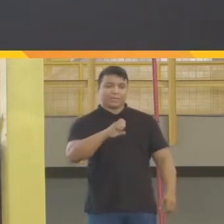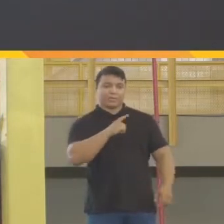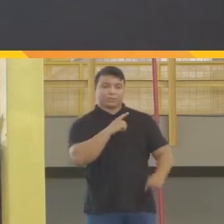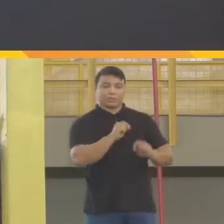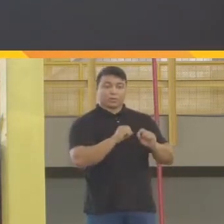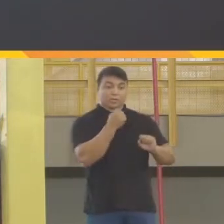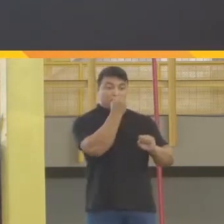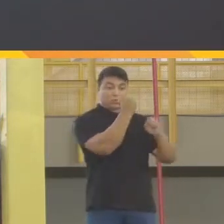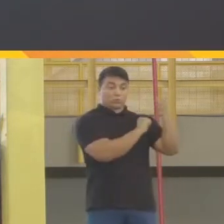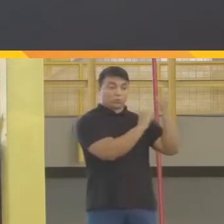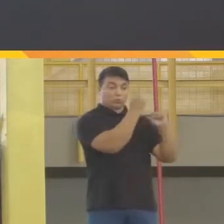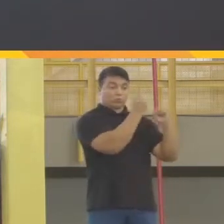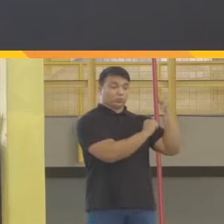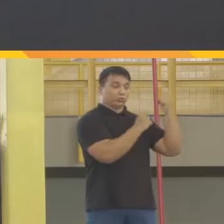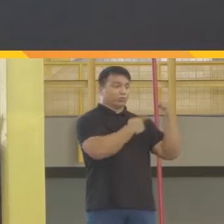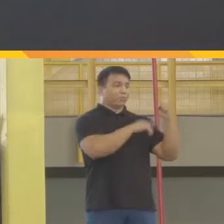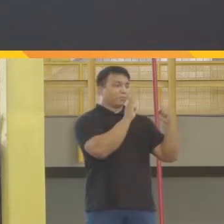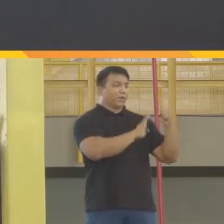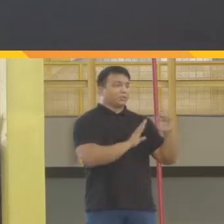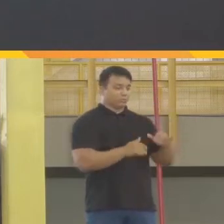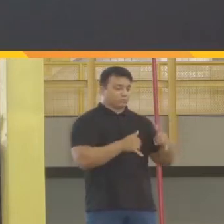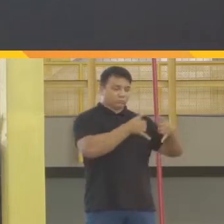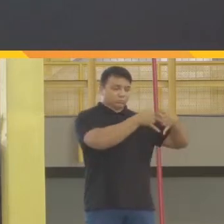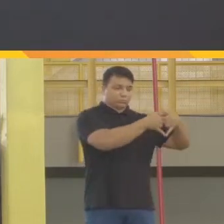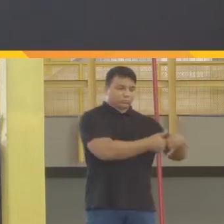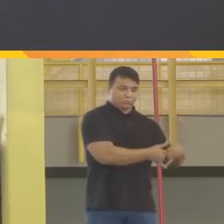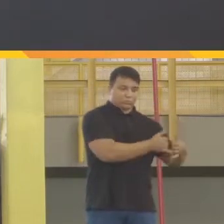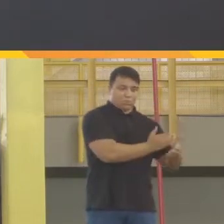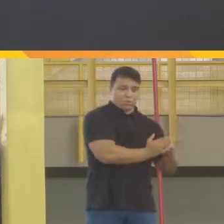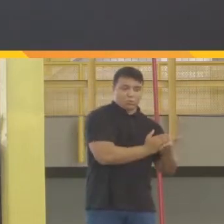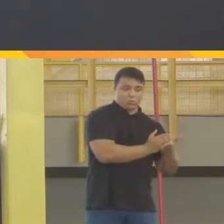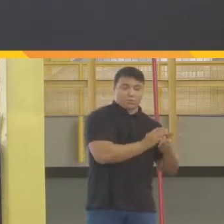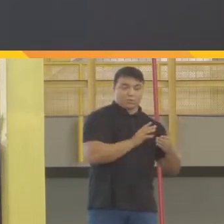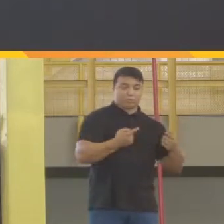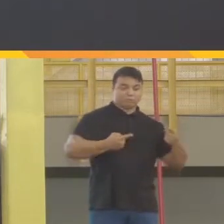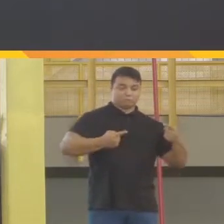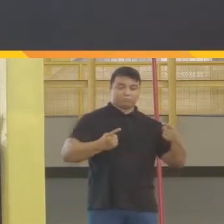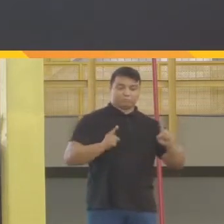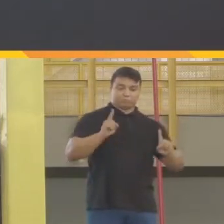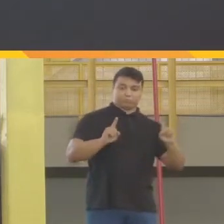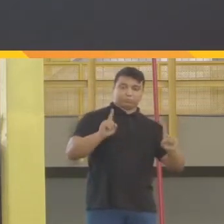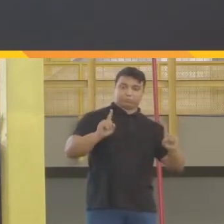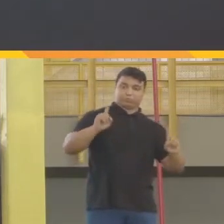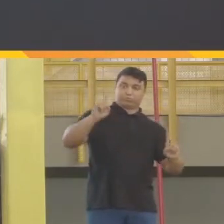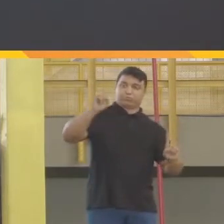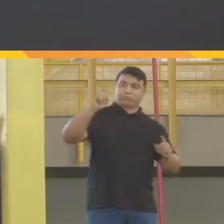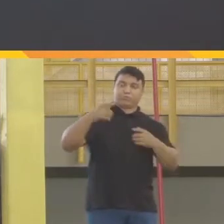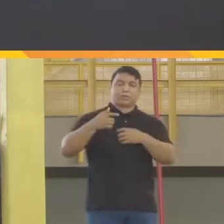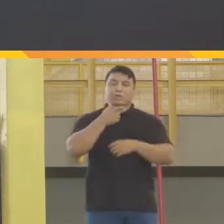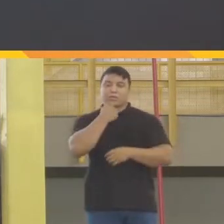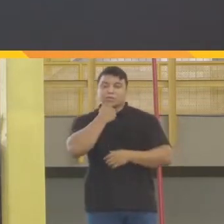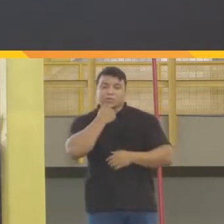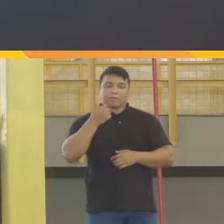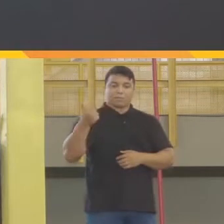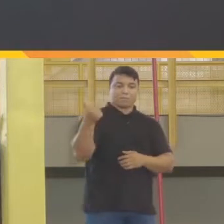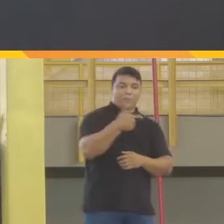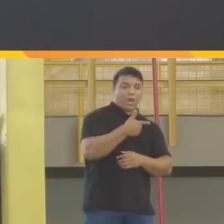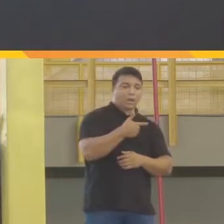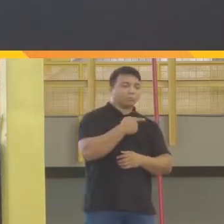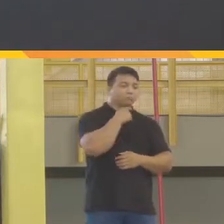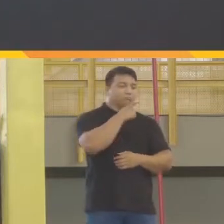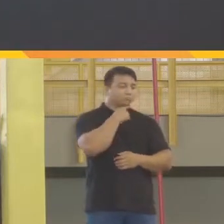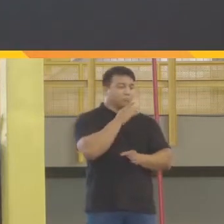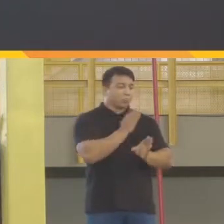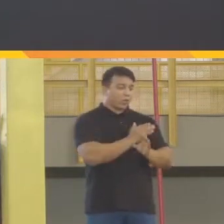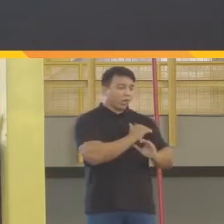indústria brasileira pudesse se estabelecer, a concorrência com a indústria inglesa não permitiu que a